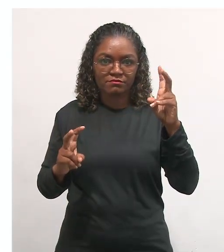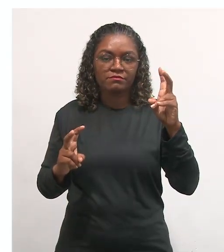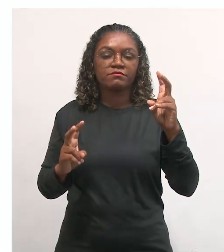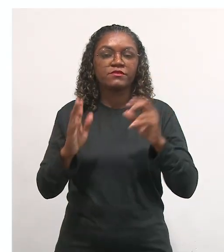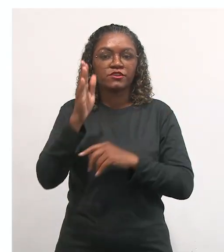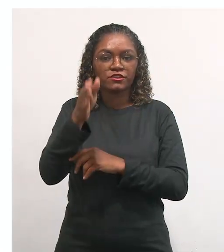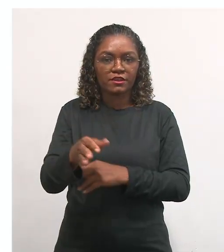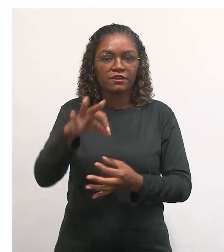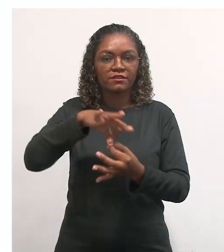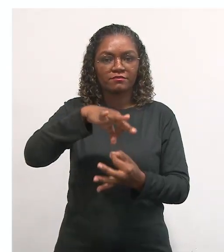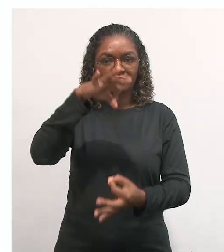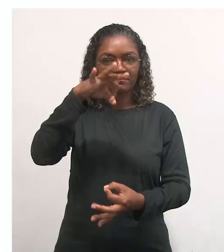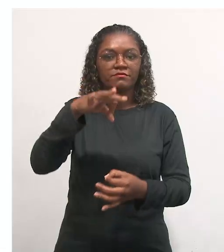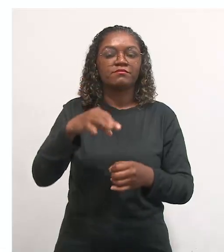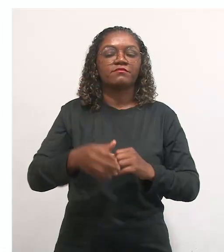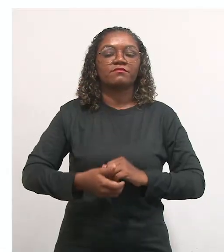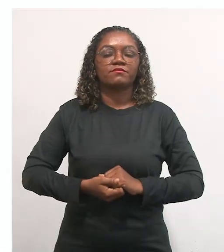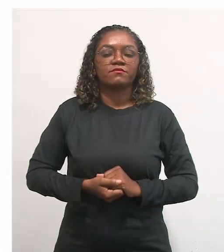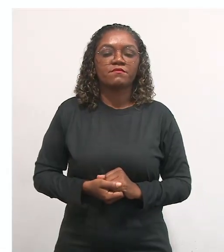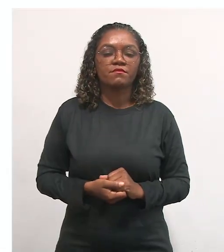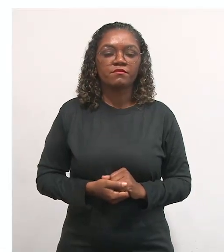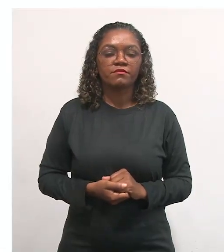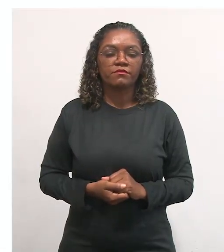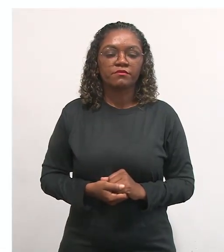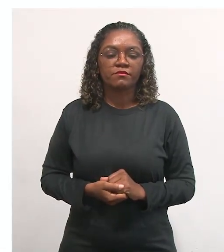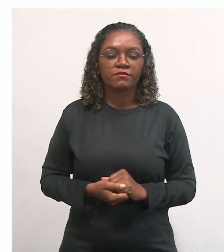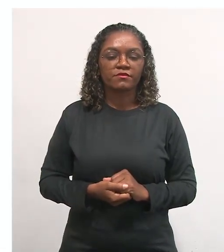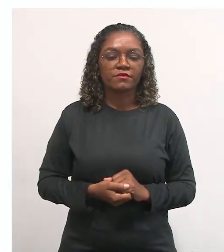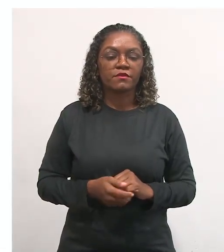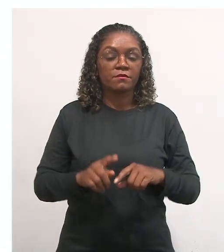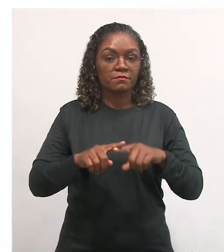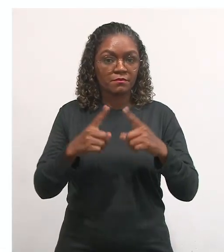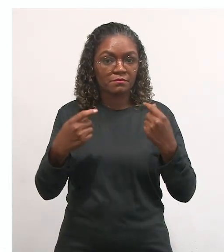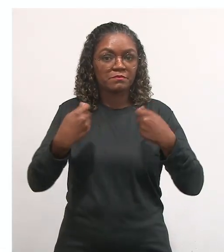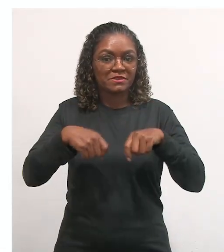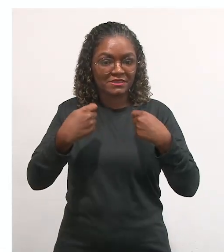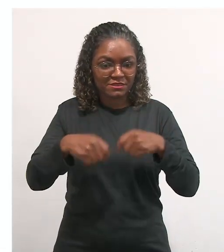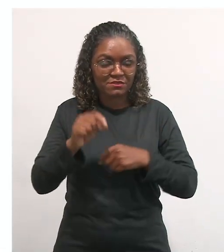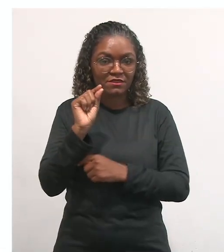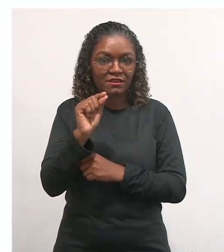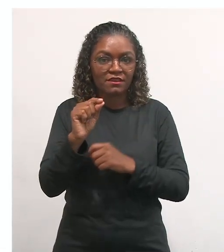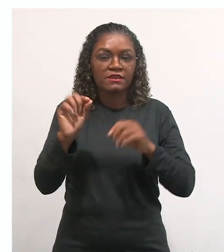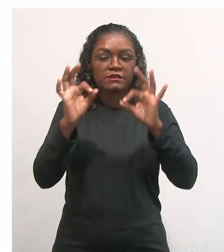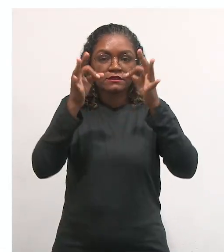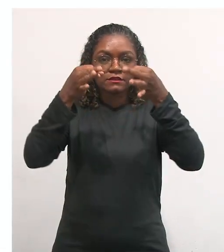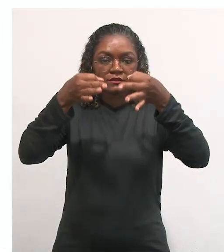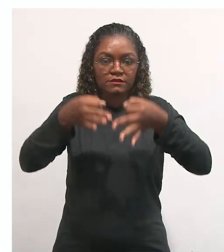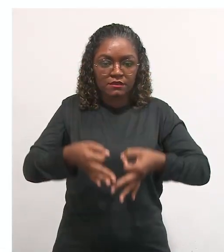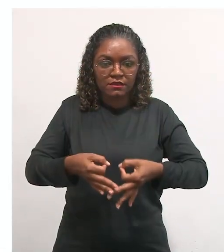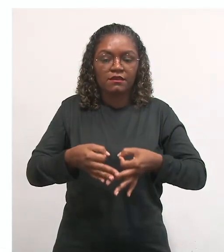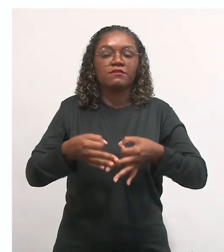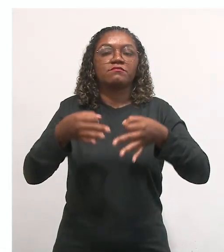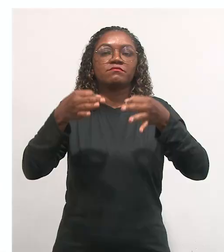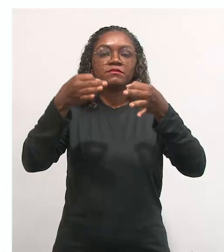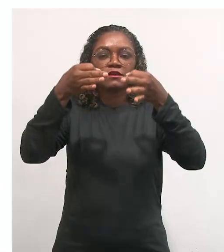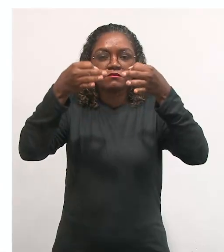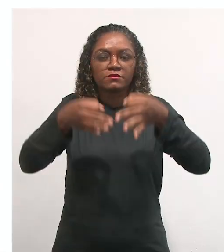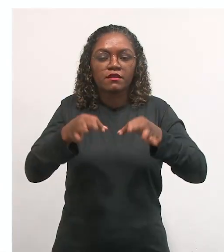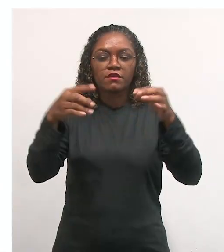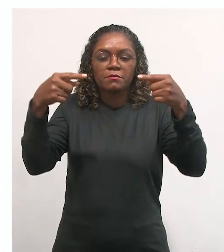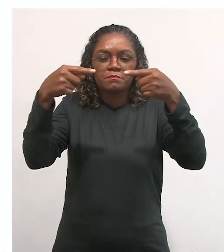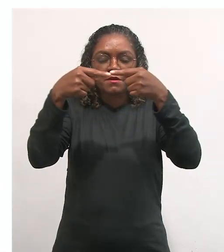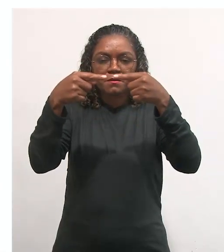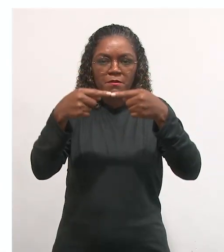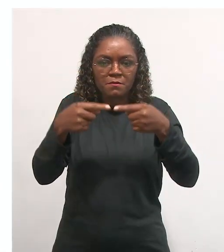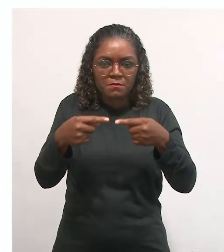direta longa que deve ter o recu tá de preferência fazer o alinhamento aqui o texto justificado